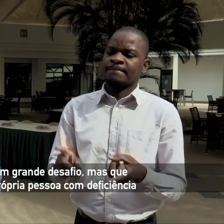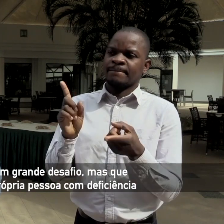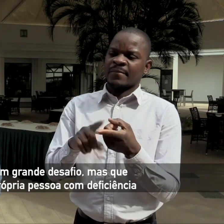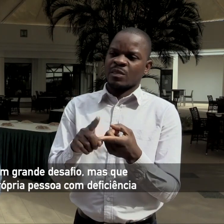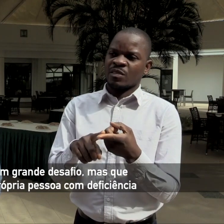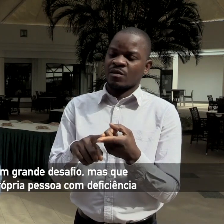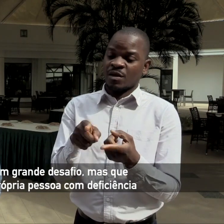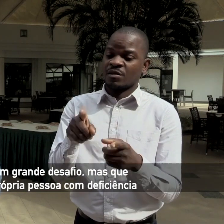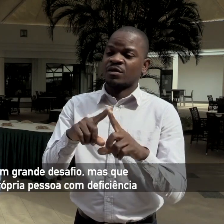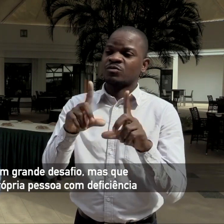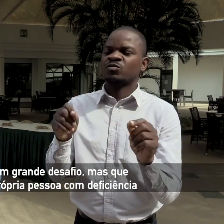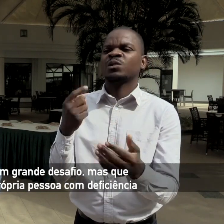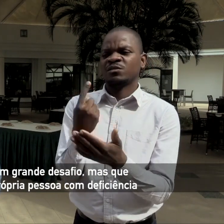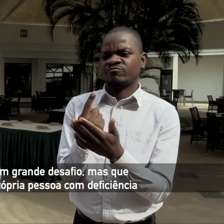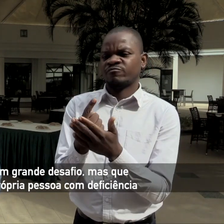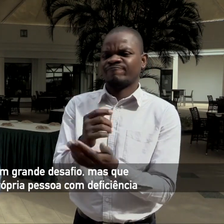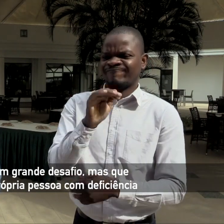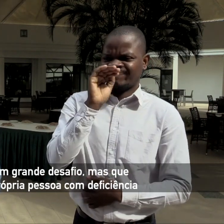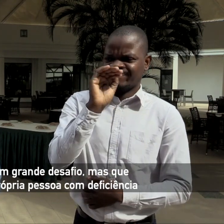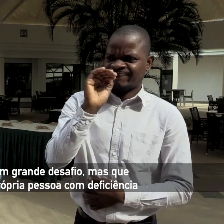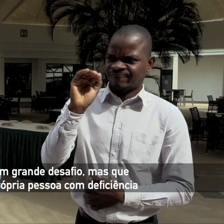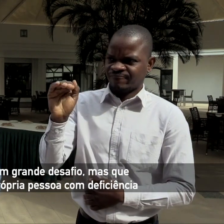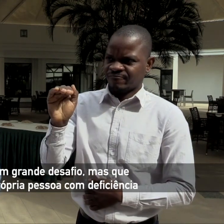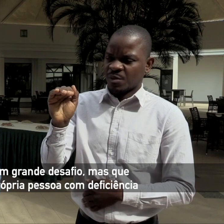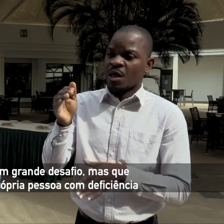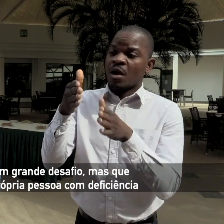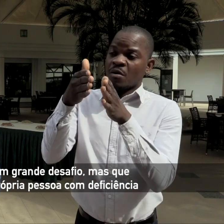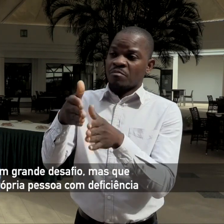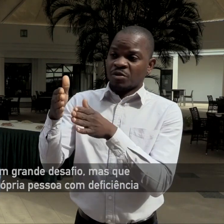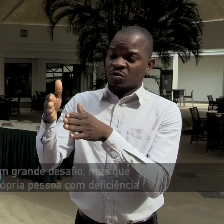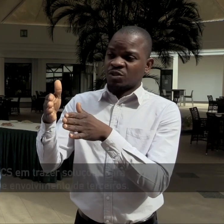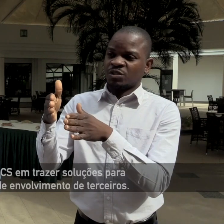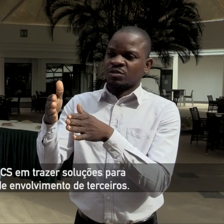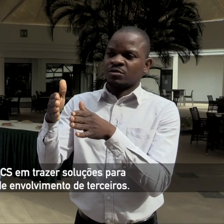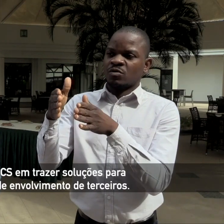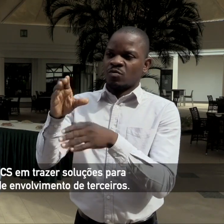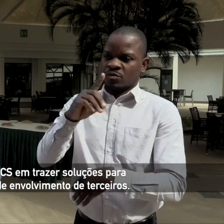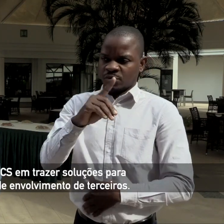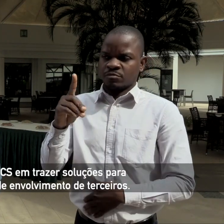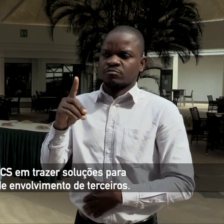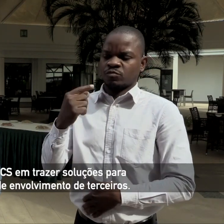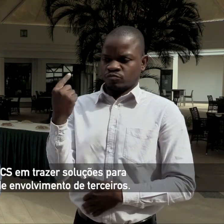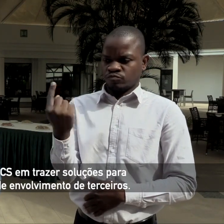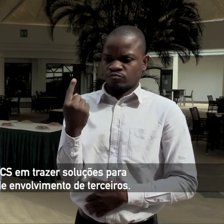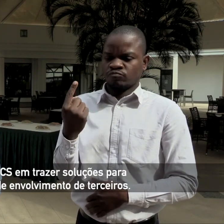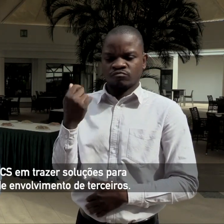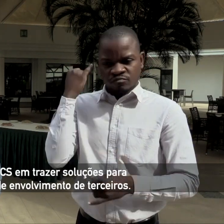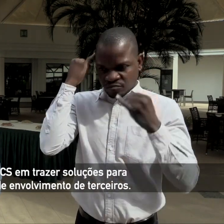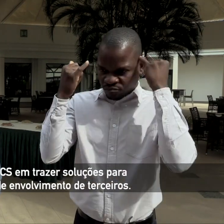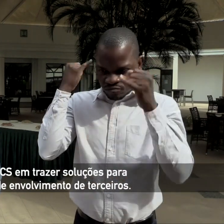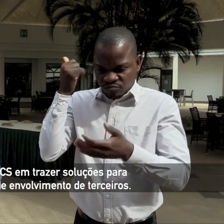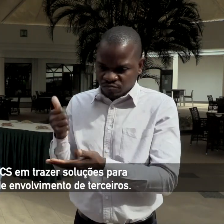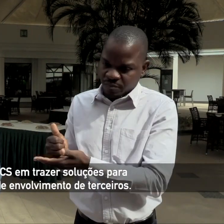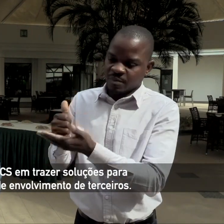é chamada a própria pessoa em situação de deficiência a apoiar o